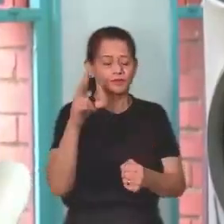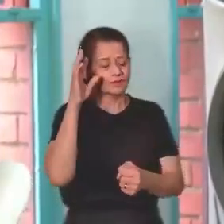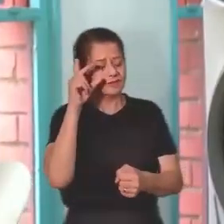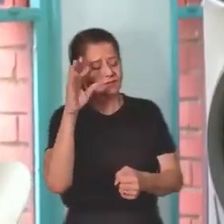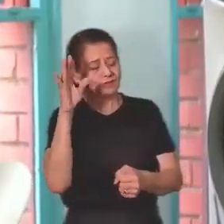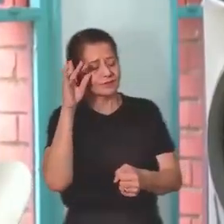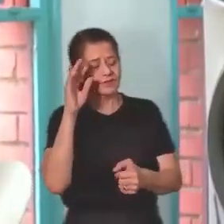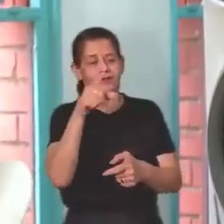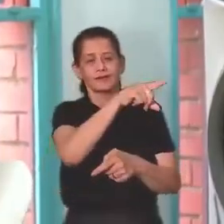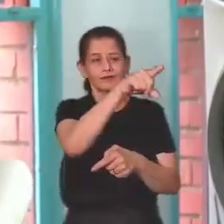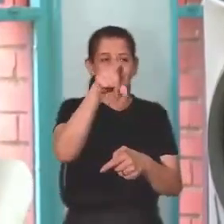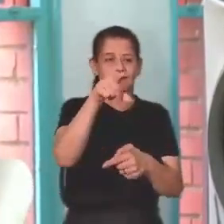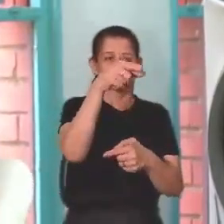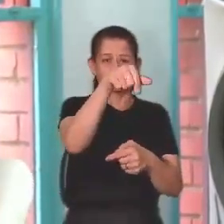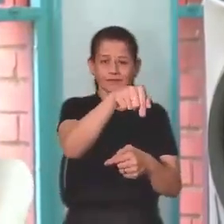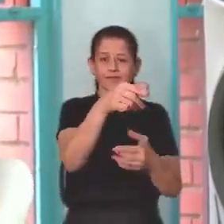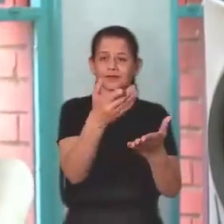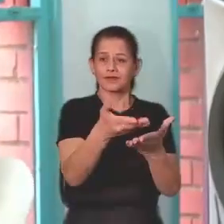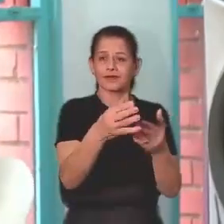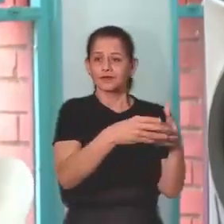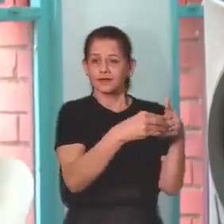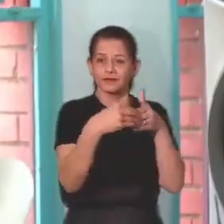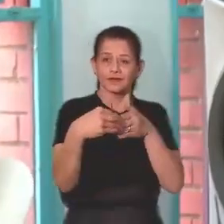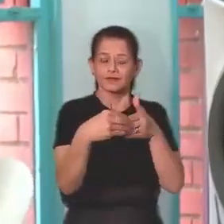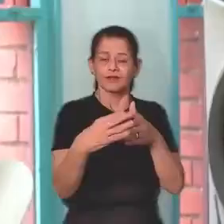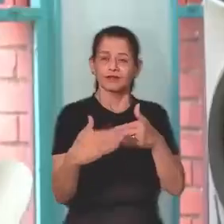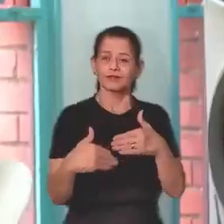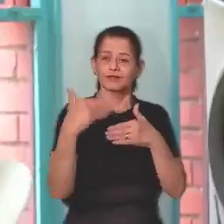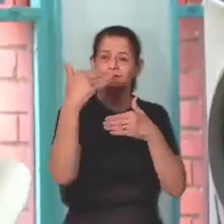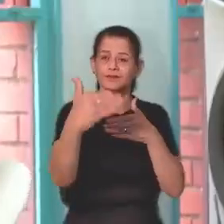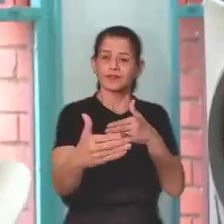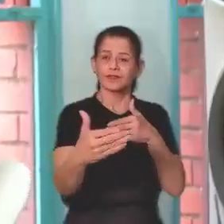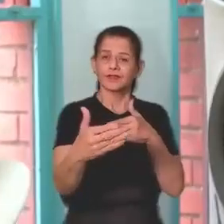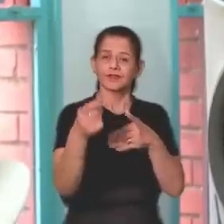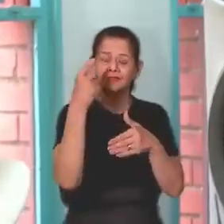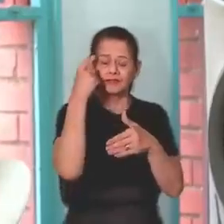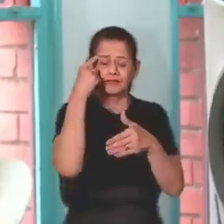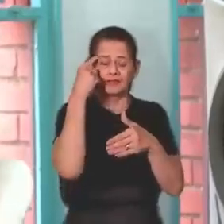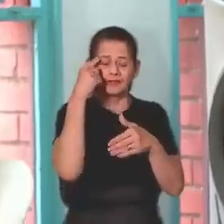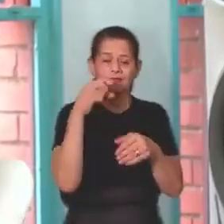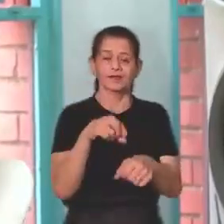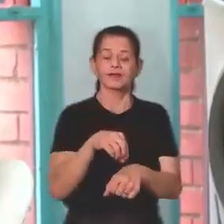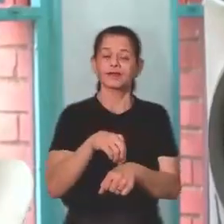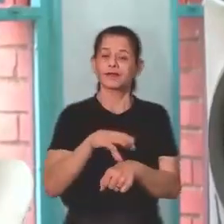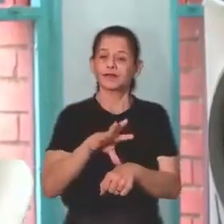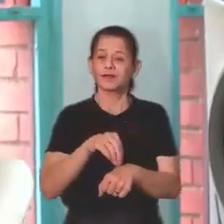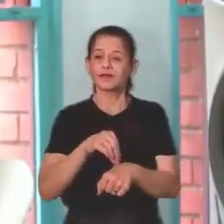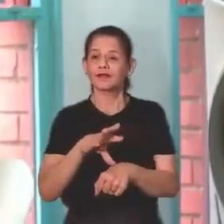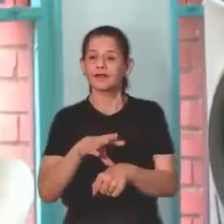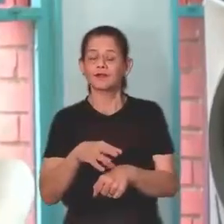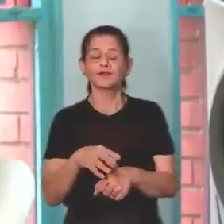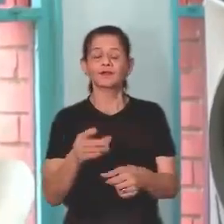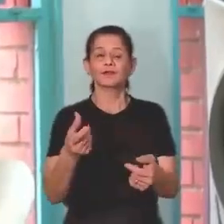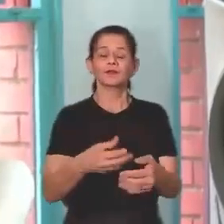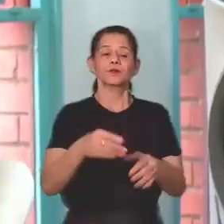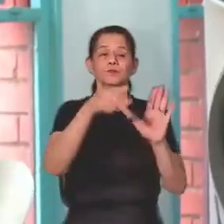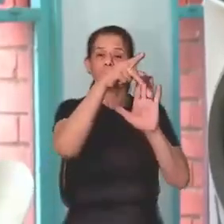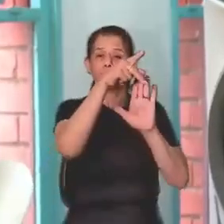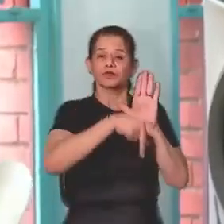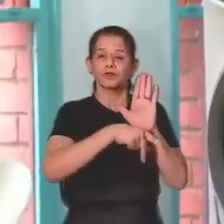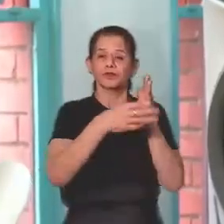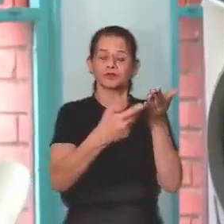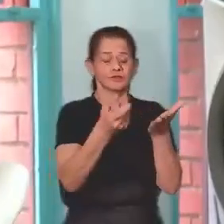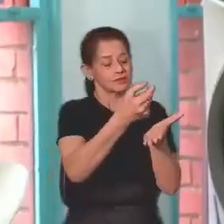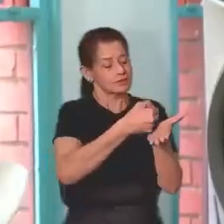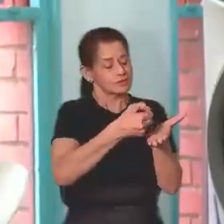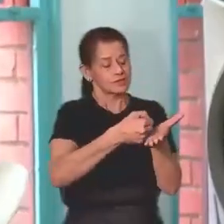nela para, né, para levar à frente esse sonho, né, ou às vezes um projeto mesmo de